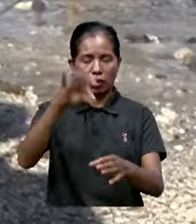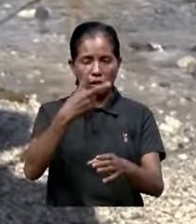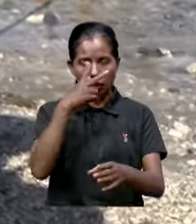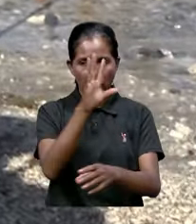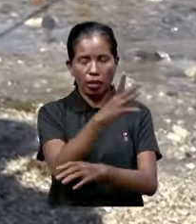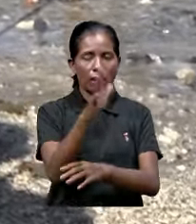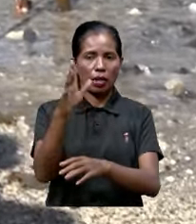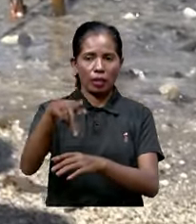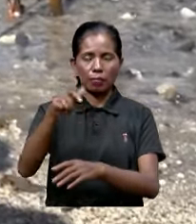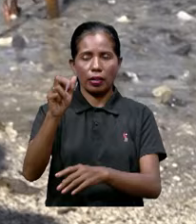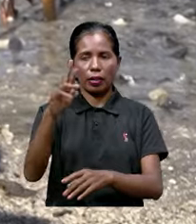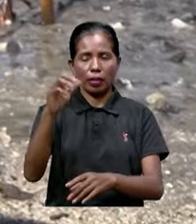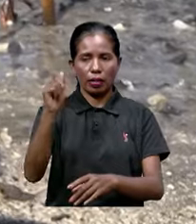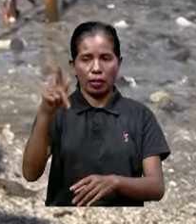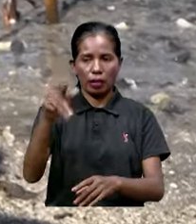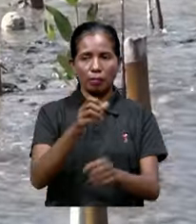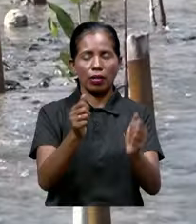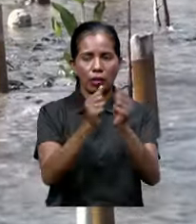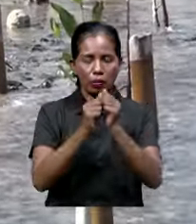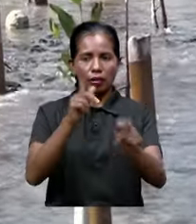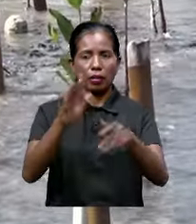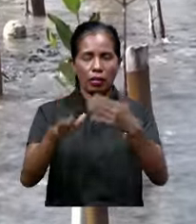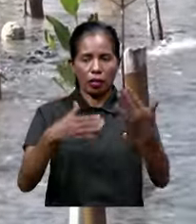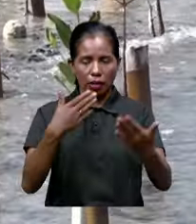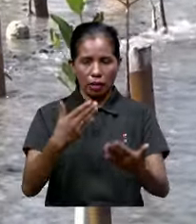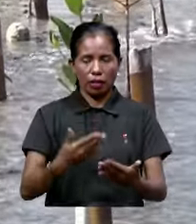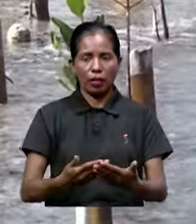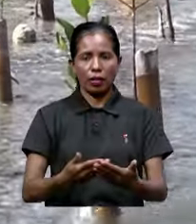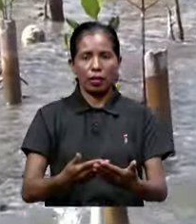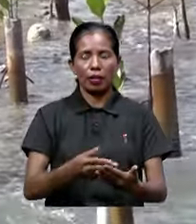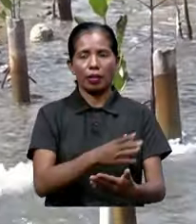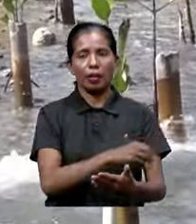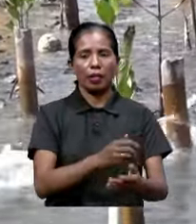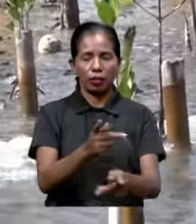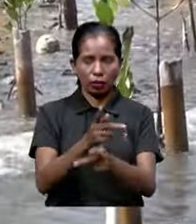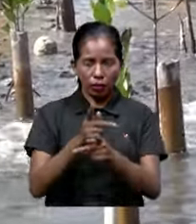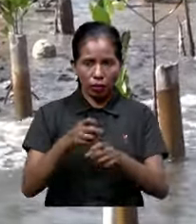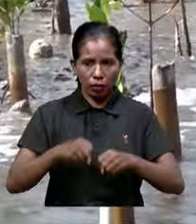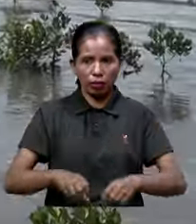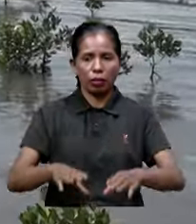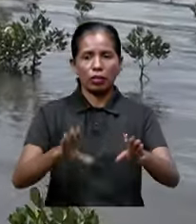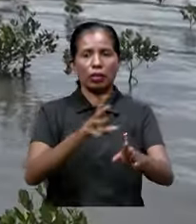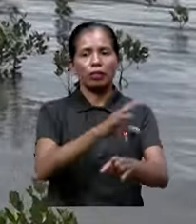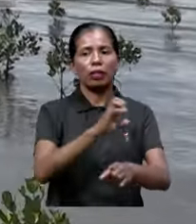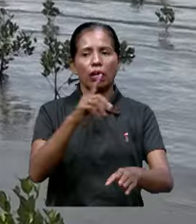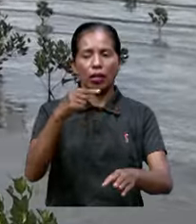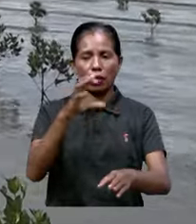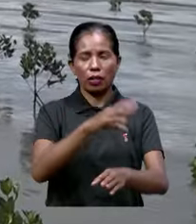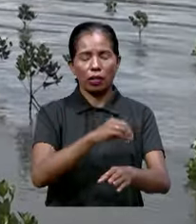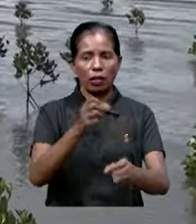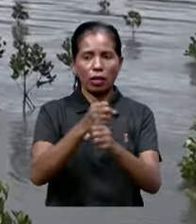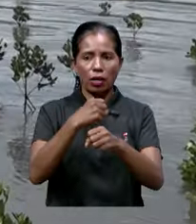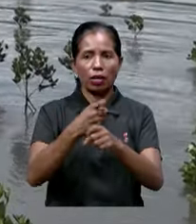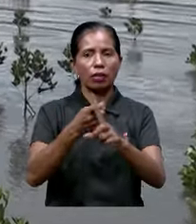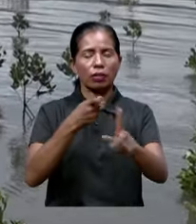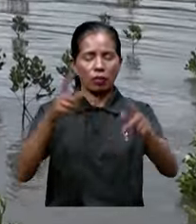ai parapa hirak nebe Timor Port hamuto com comunidade Tibar Kuda atu protege tasi no ecoturismo nebe construi ona